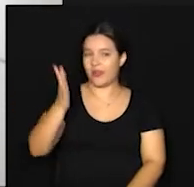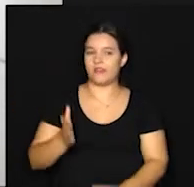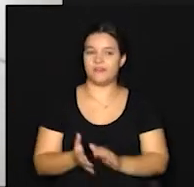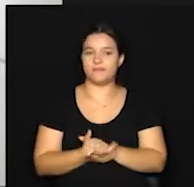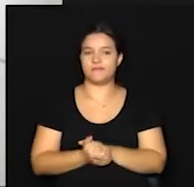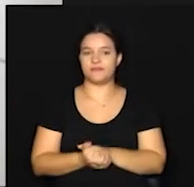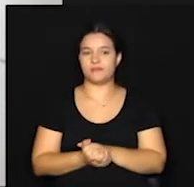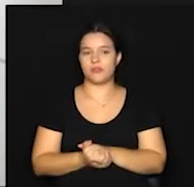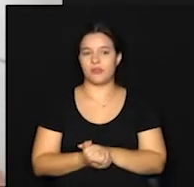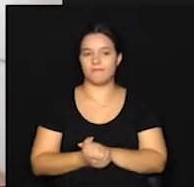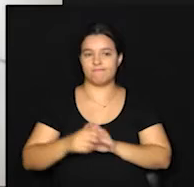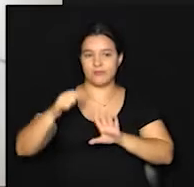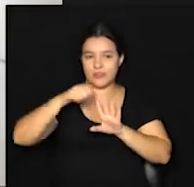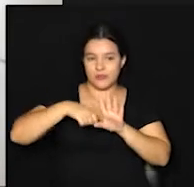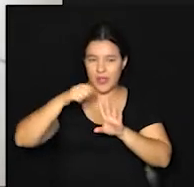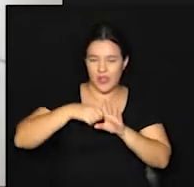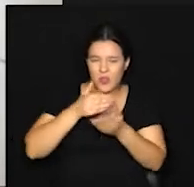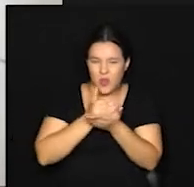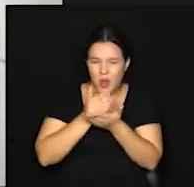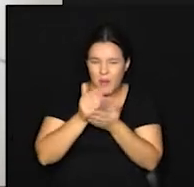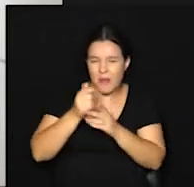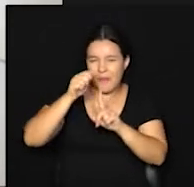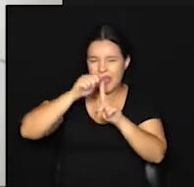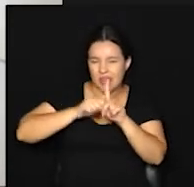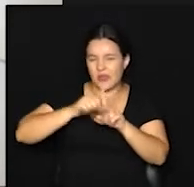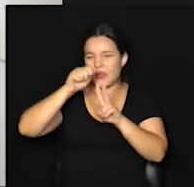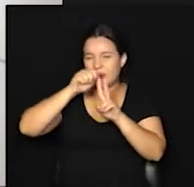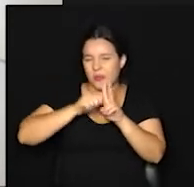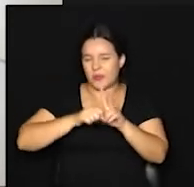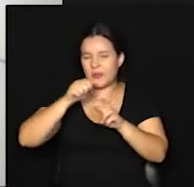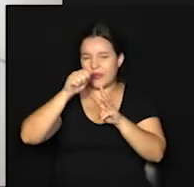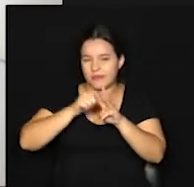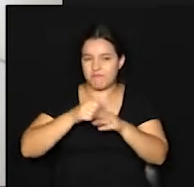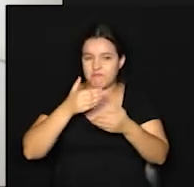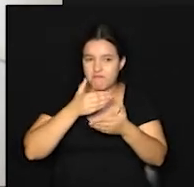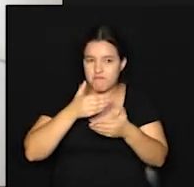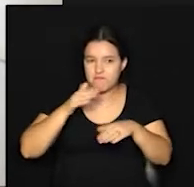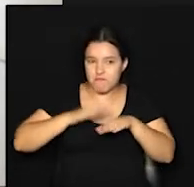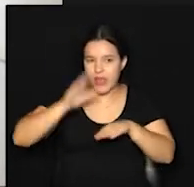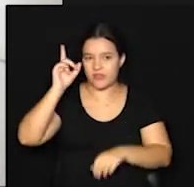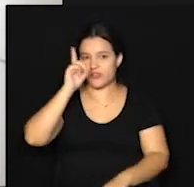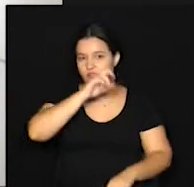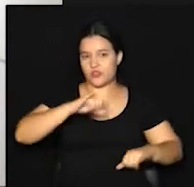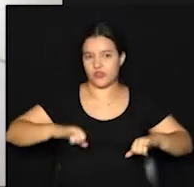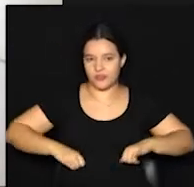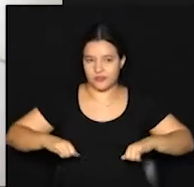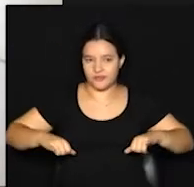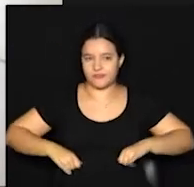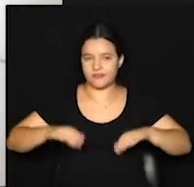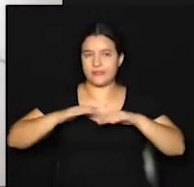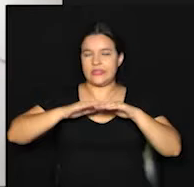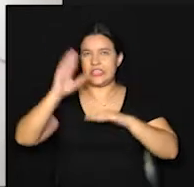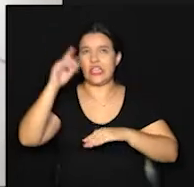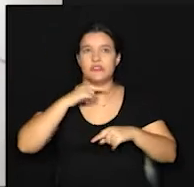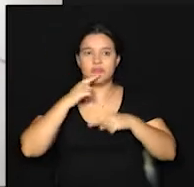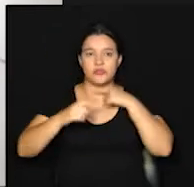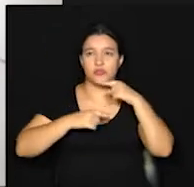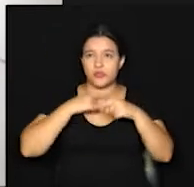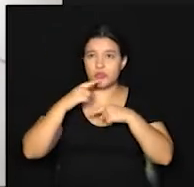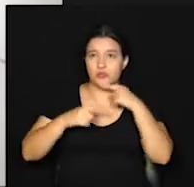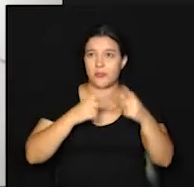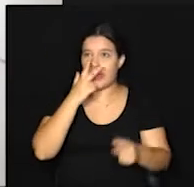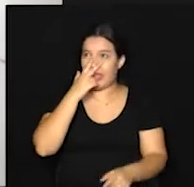mas aqueles meses, os primeiros meses que são os mais difíceis, que você sofre mais, porque você se questiona muito, porque você